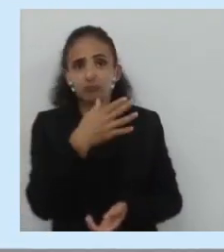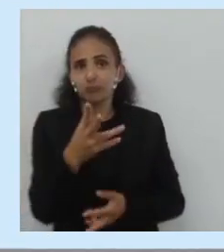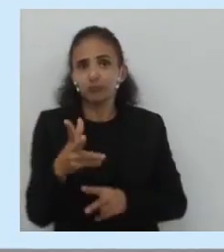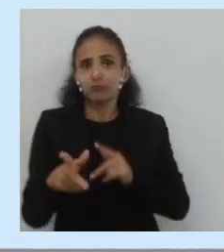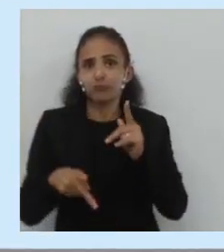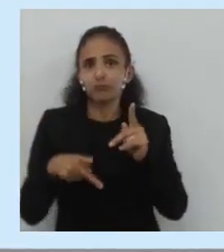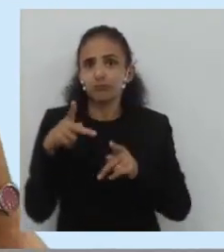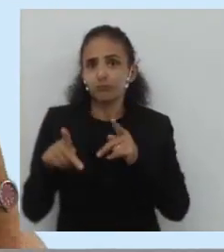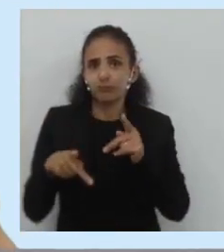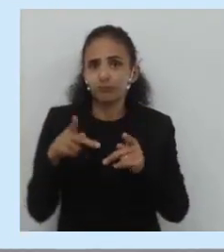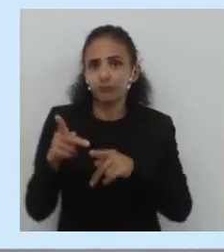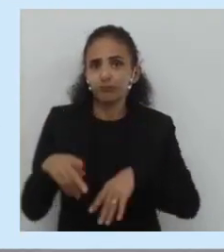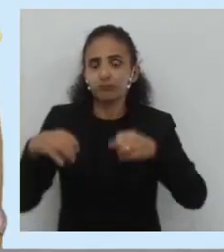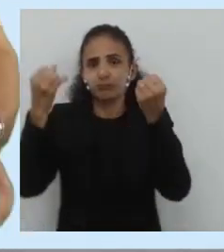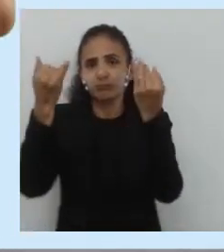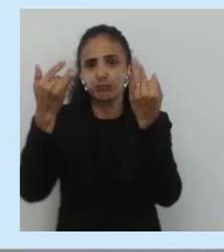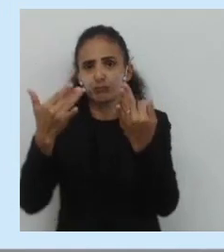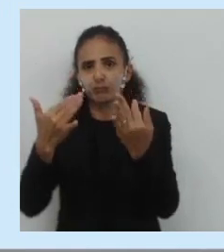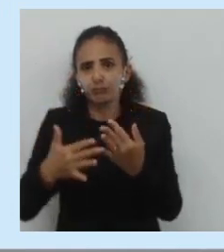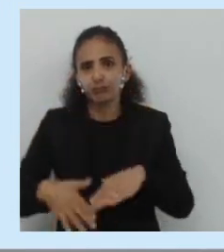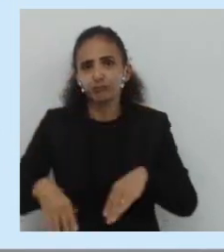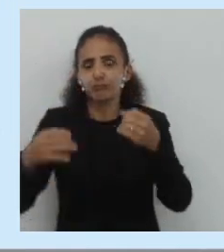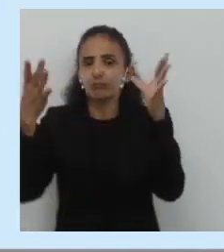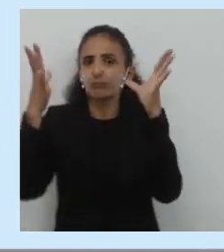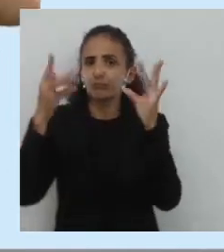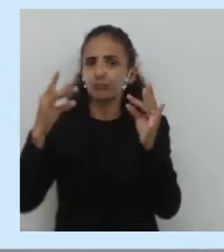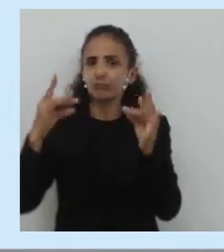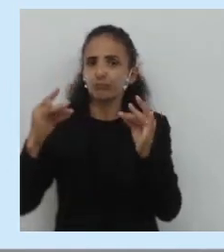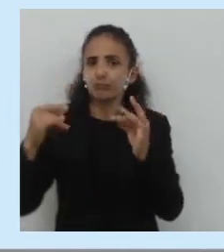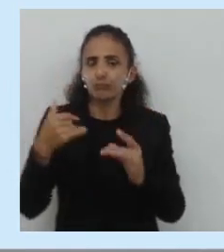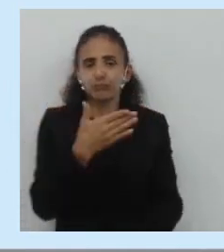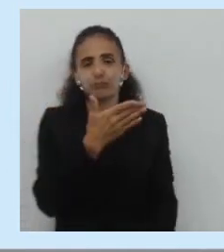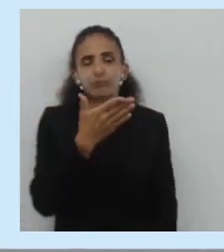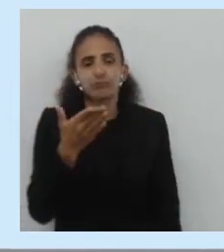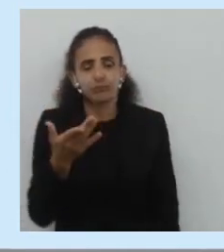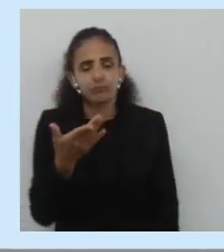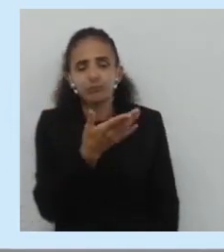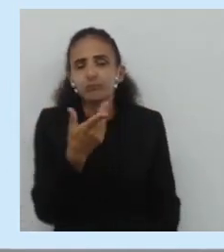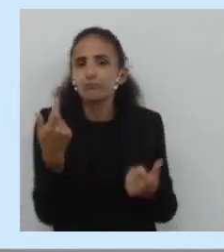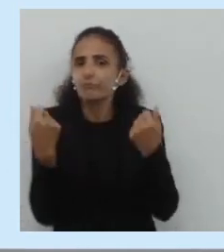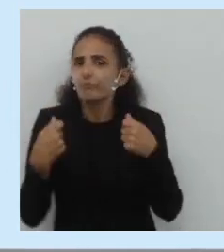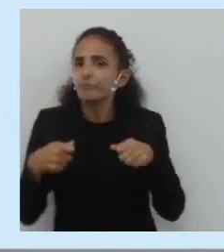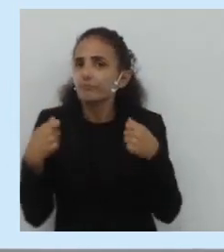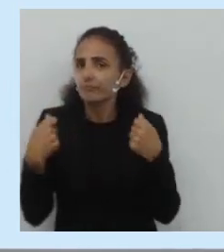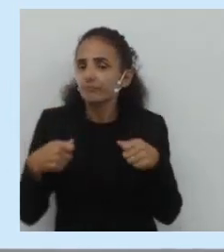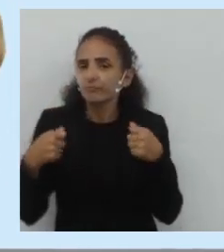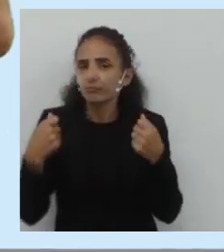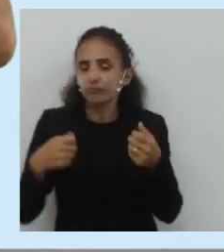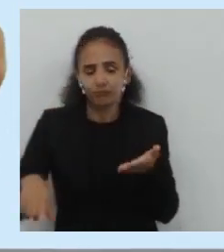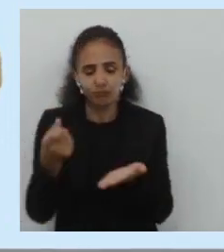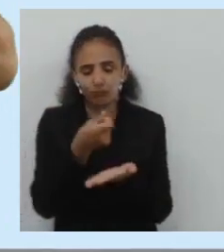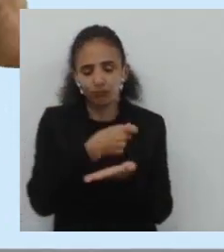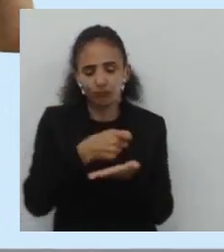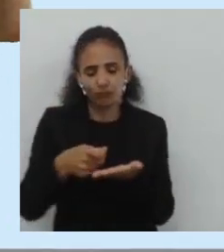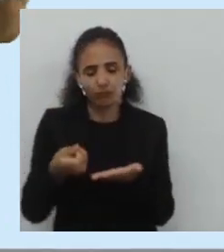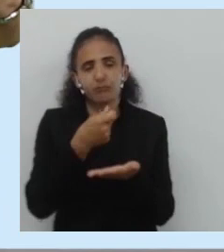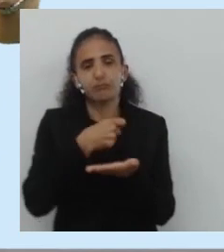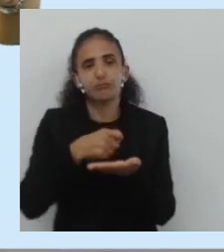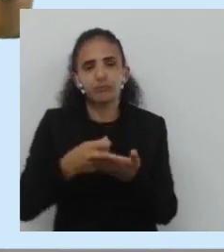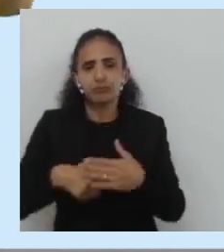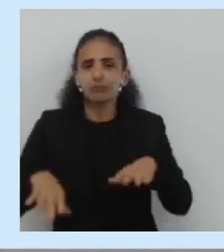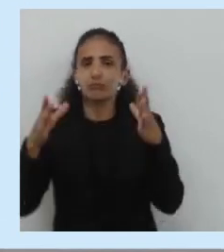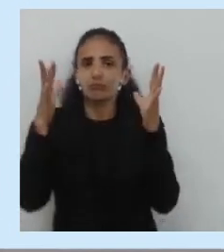seu professor, sua professora, o seu diretor, etc., pedem que vocês façam a tomada de